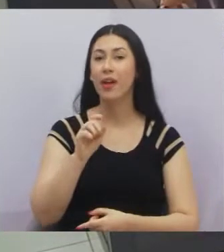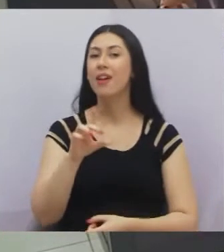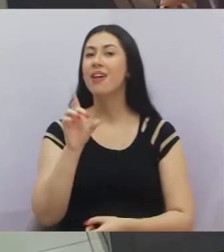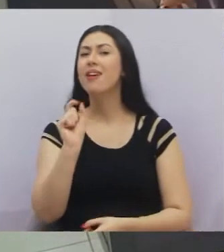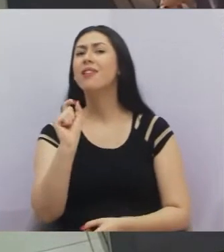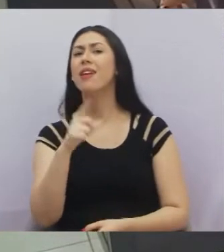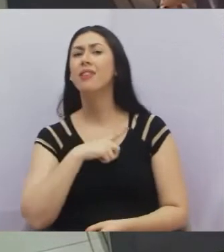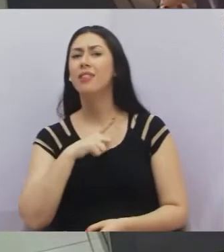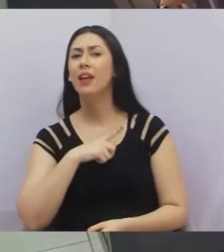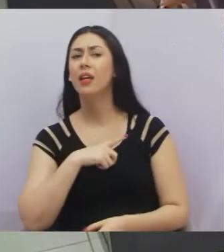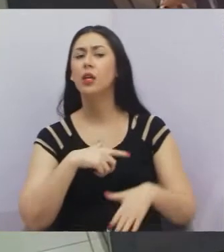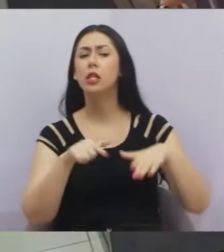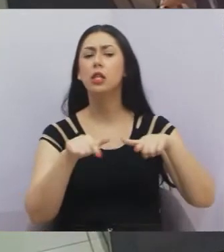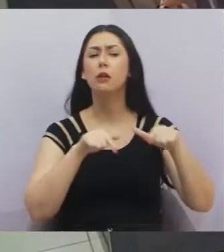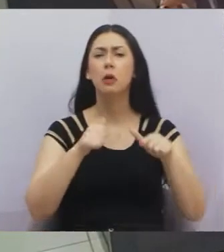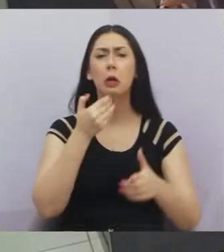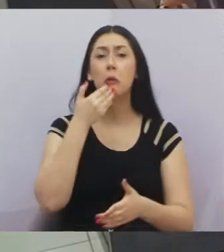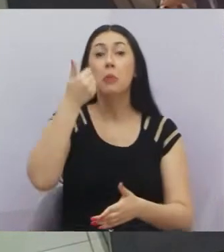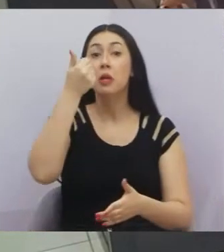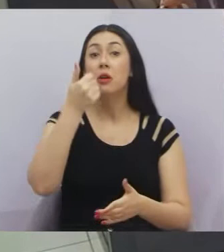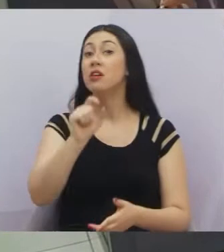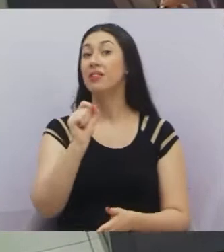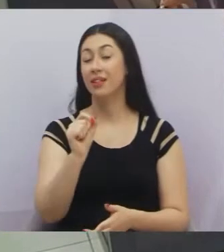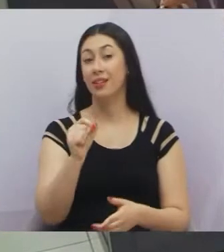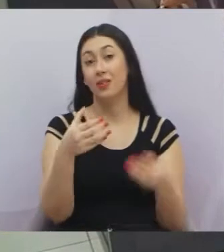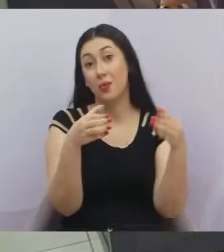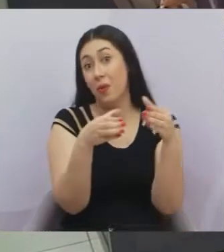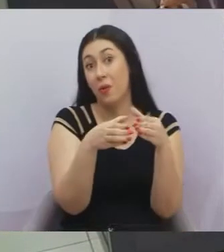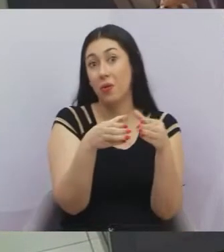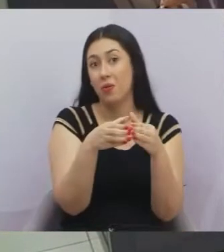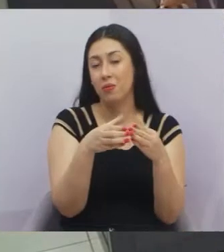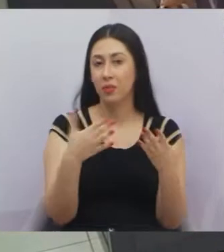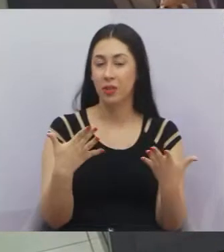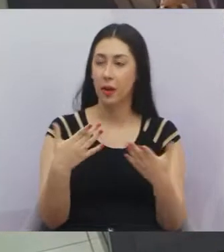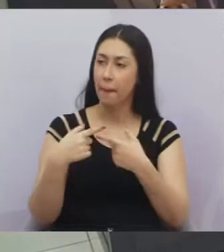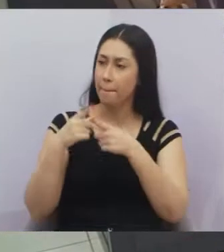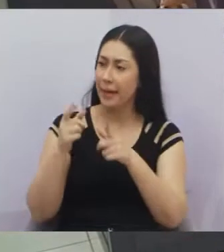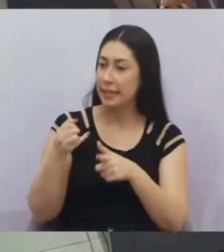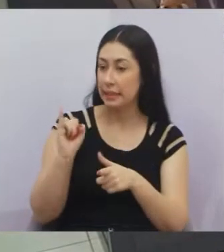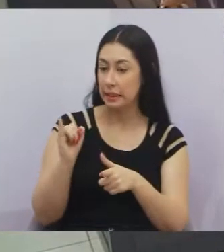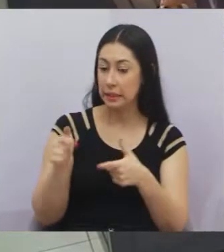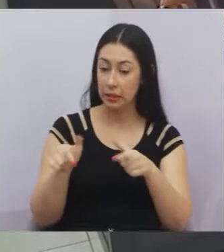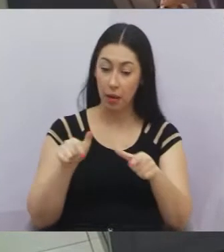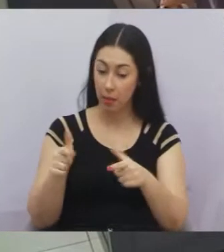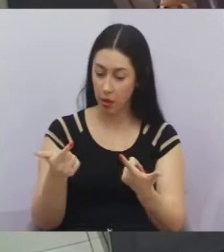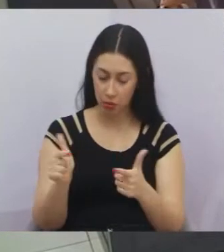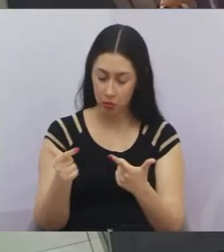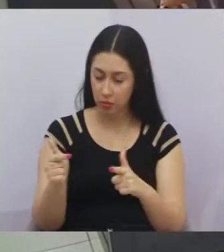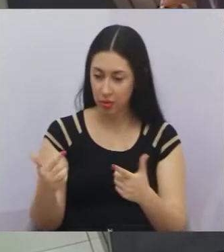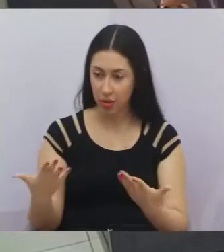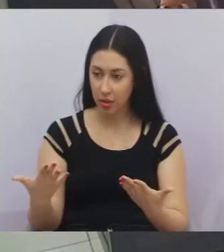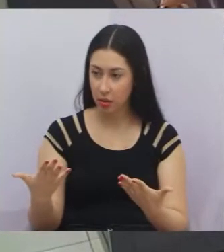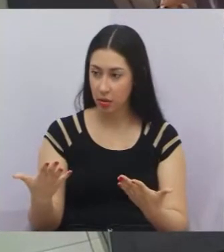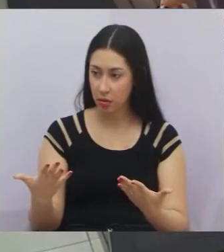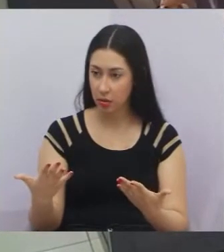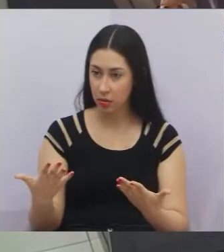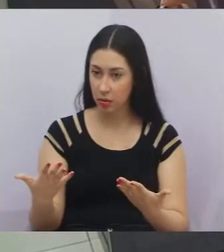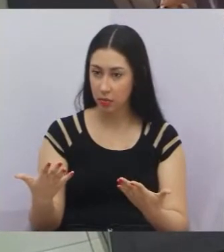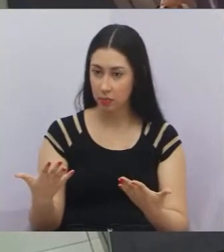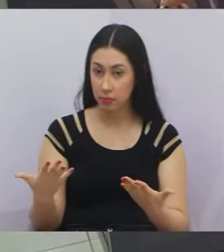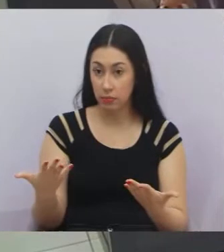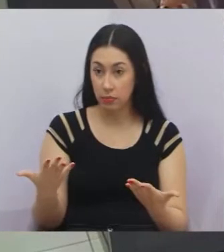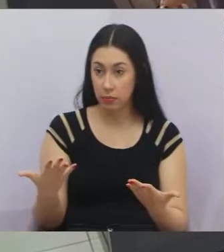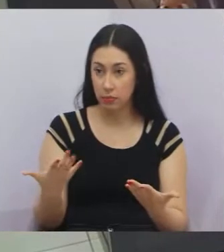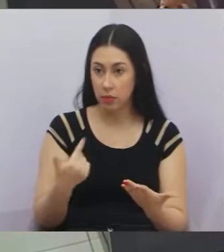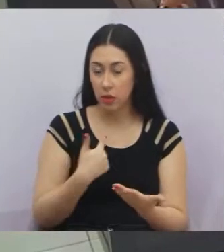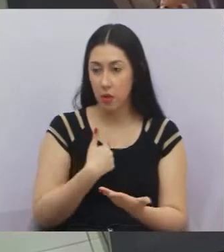quem ocupa os melhores empregos é uma minoria. Mas se você não tiver os empregos, você não tem,